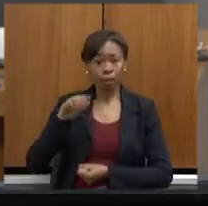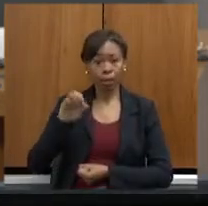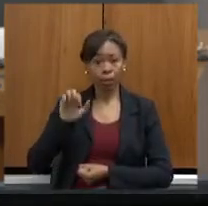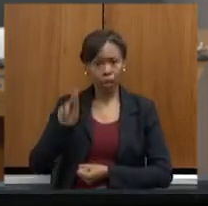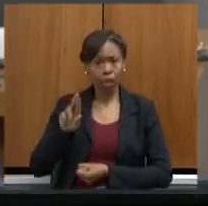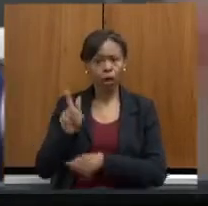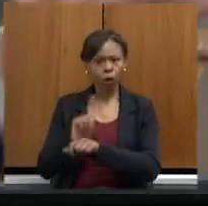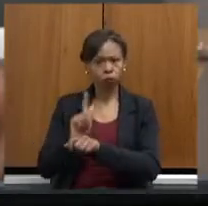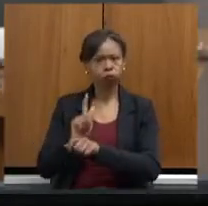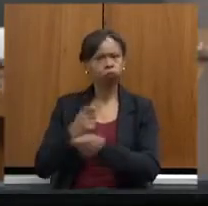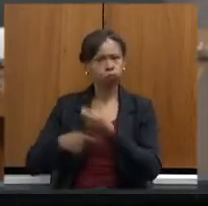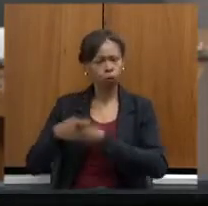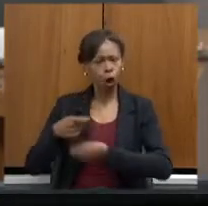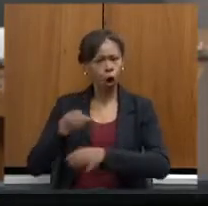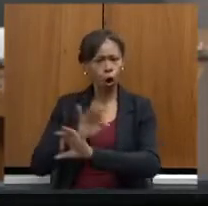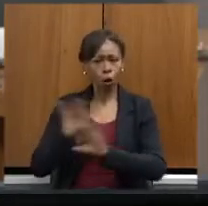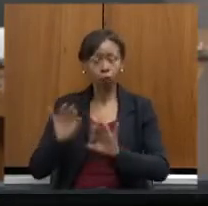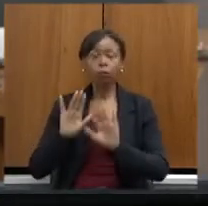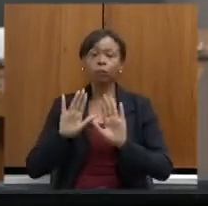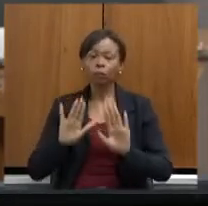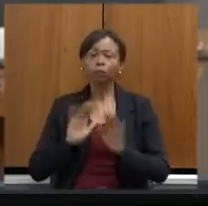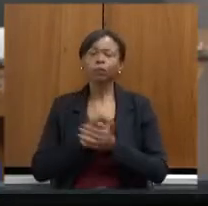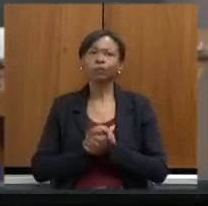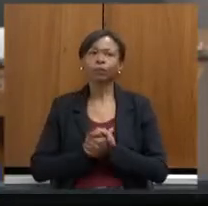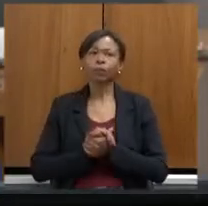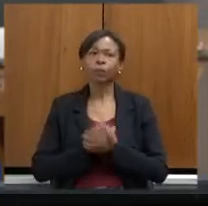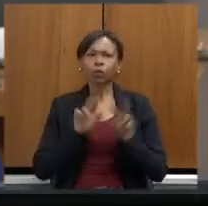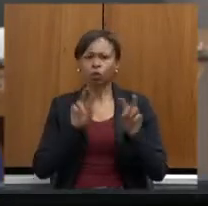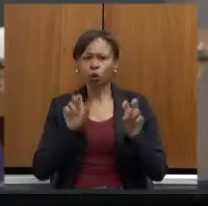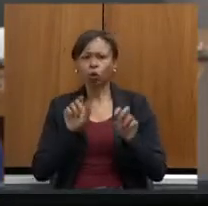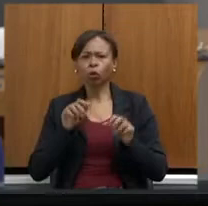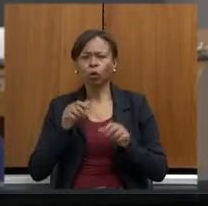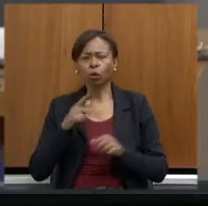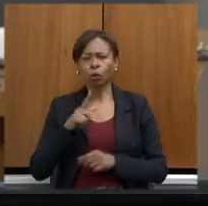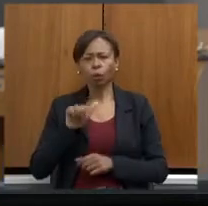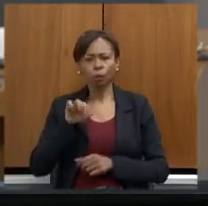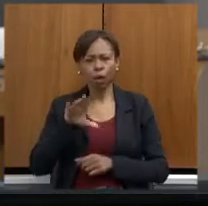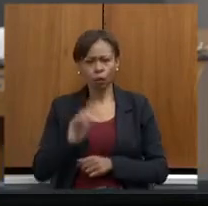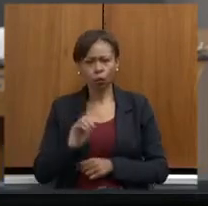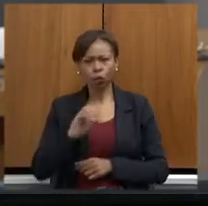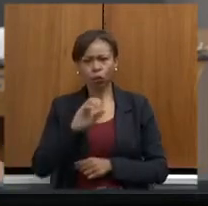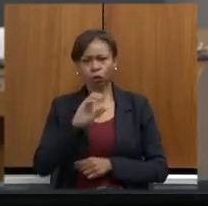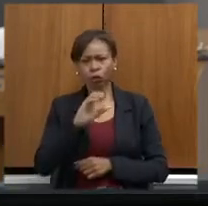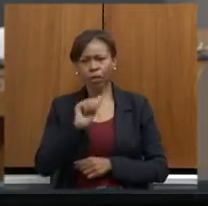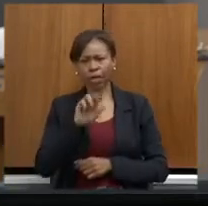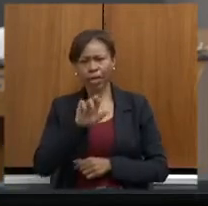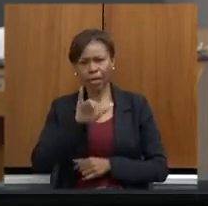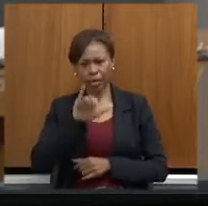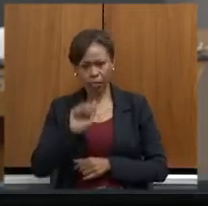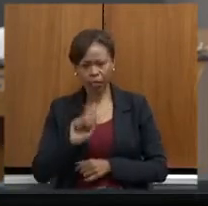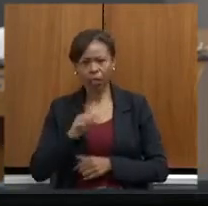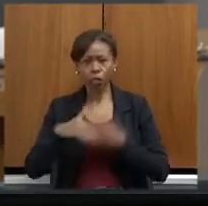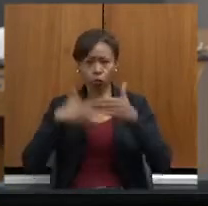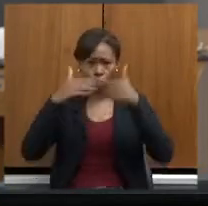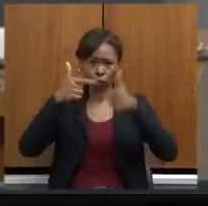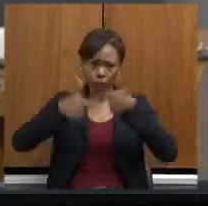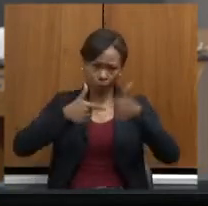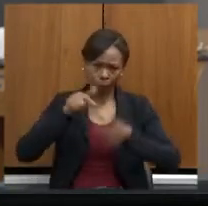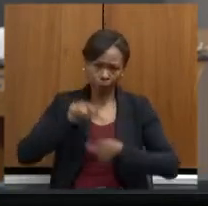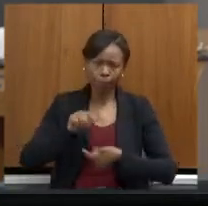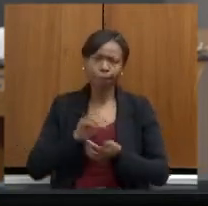nesse sentido mas conta a questão é do plano de cargo e carreiras nós temos algumas situações